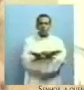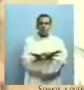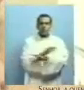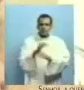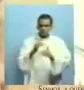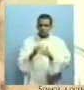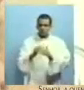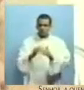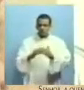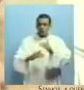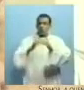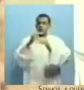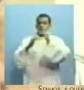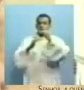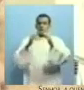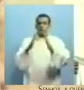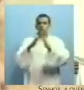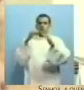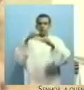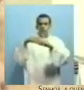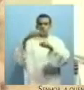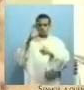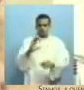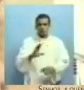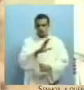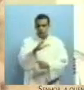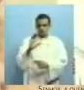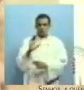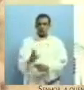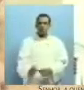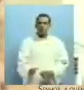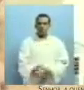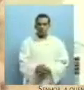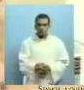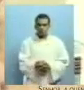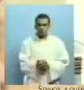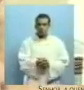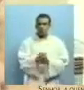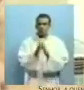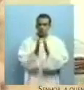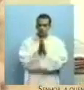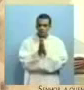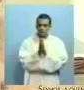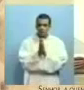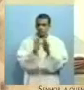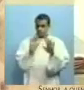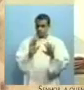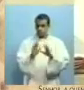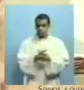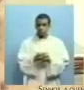Igreja Católica. Amém. Essa oração de Gregório de Narek